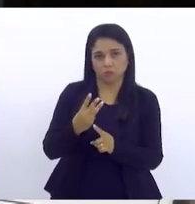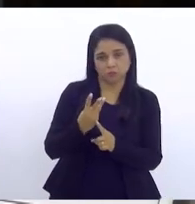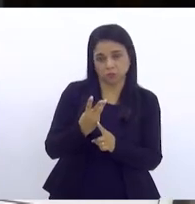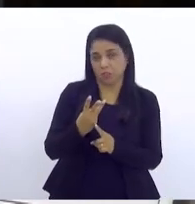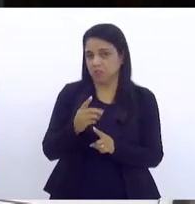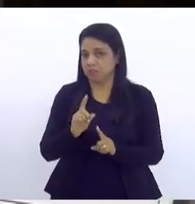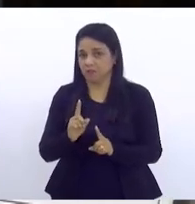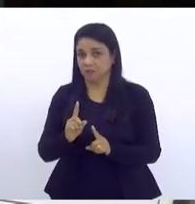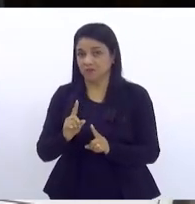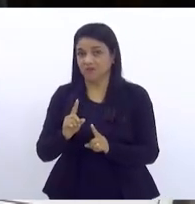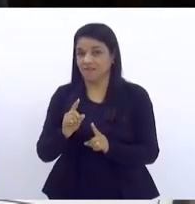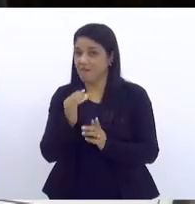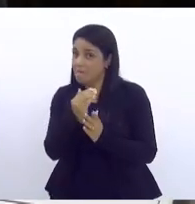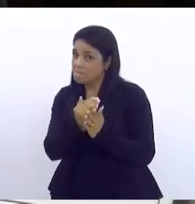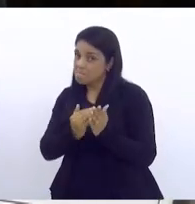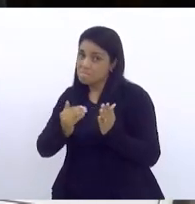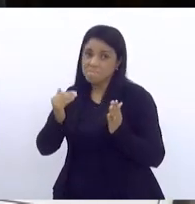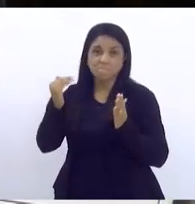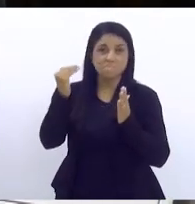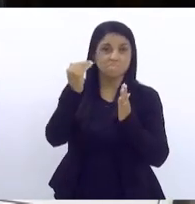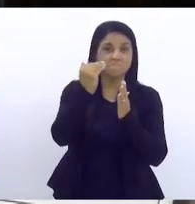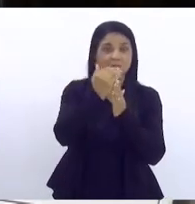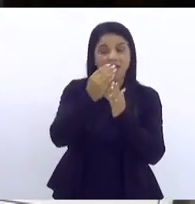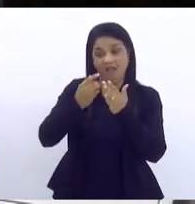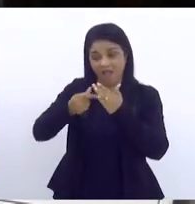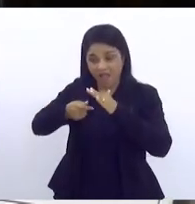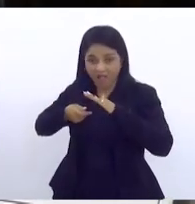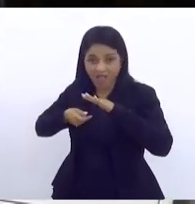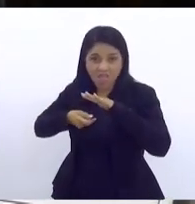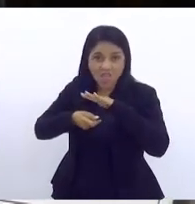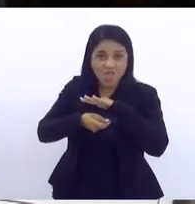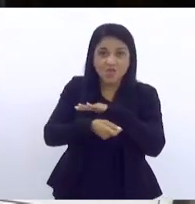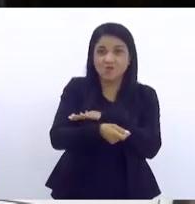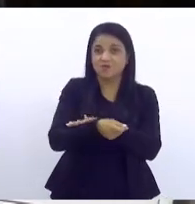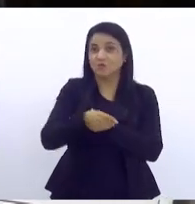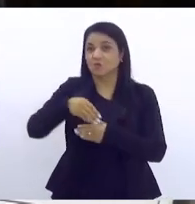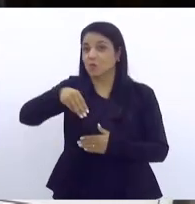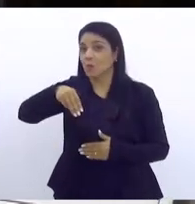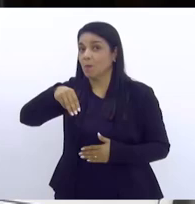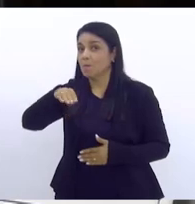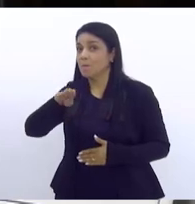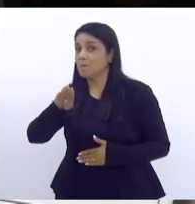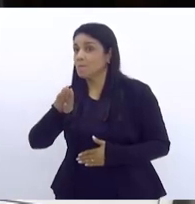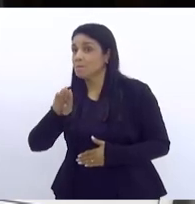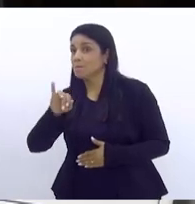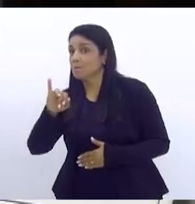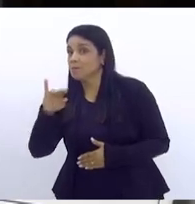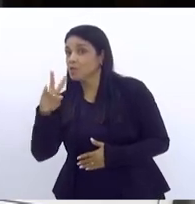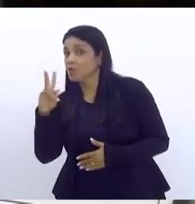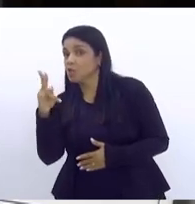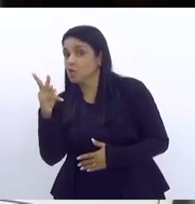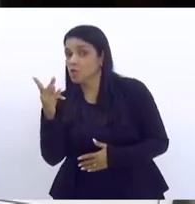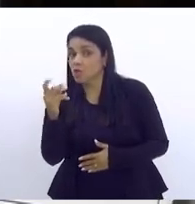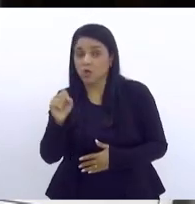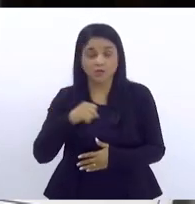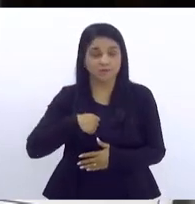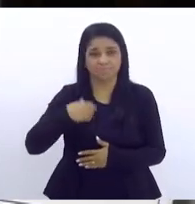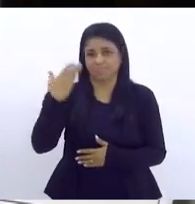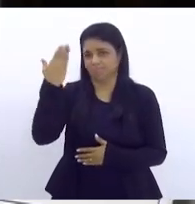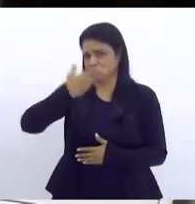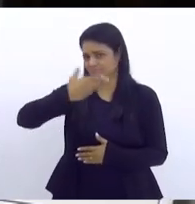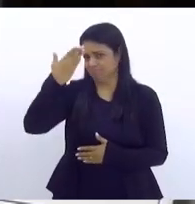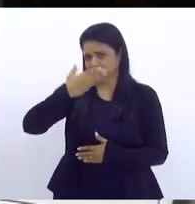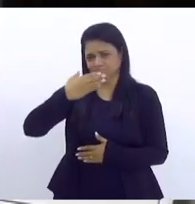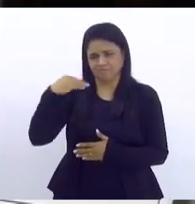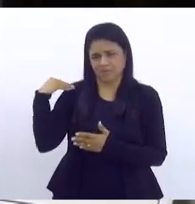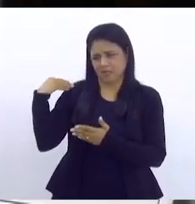tá falando de um volume eh de recursos que jamais foi visto no nesse nesses últimos anos pelo